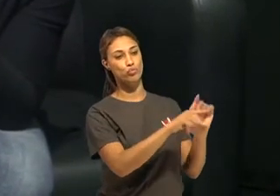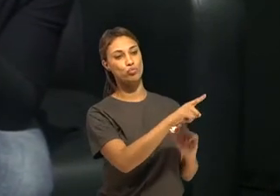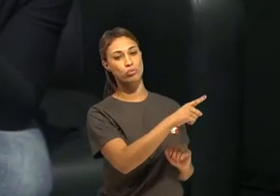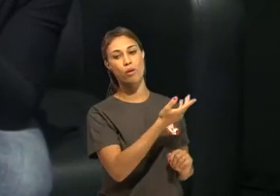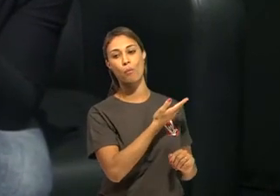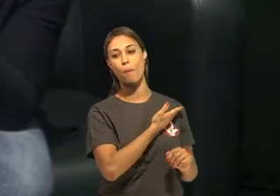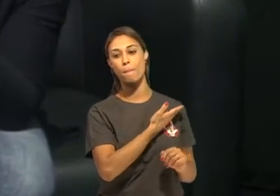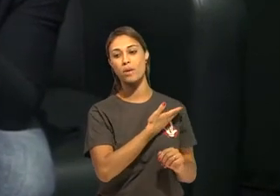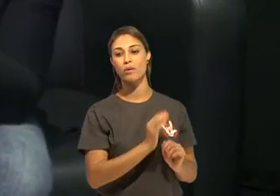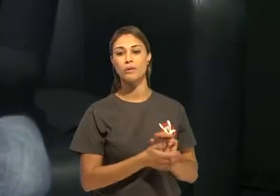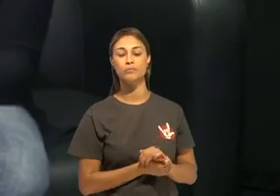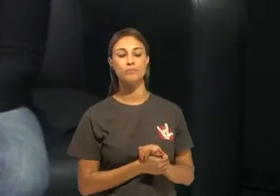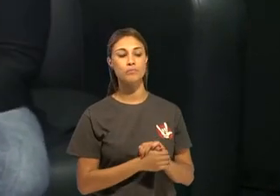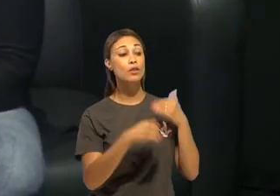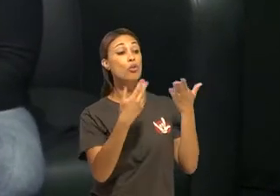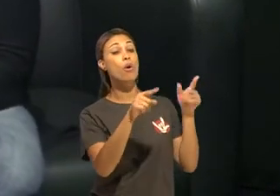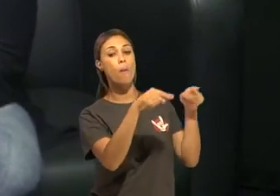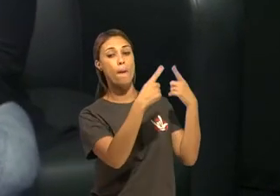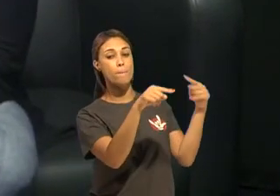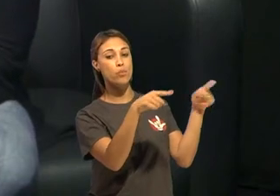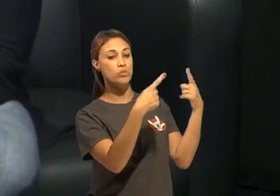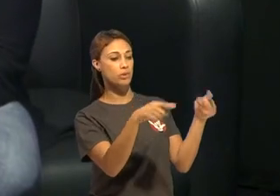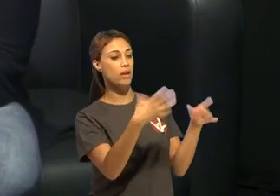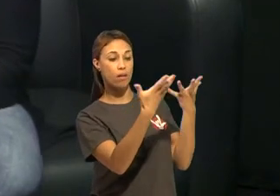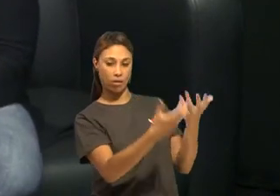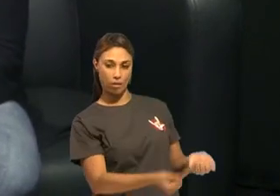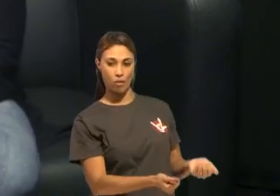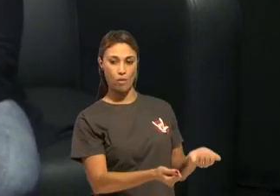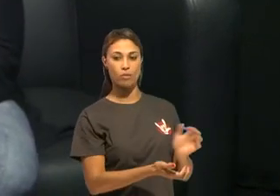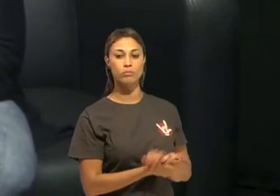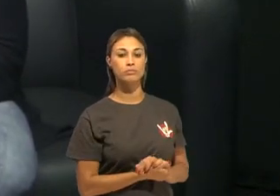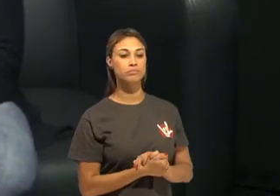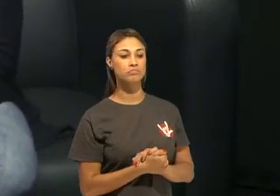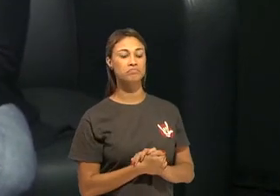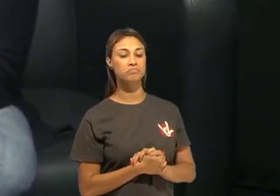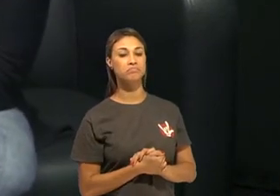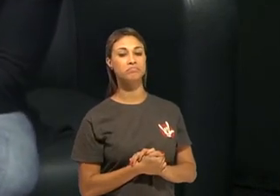Qual música que ganhou? Entra aí no Instagram do Mag.